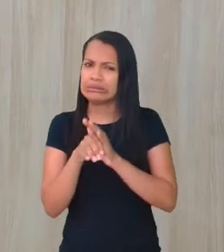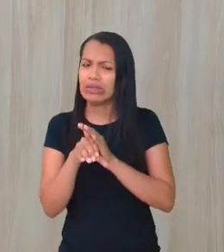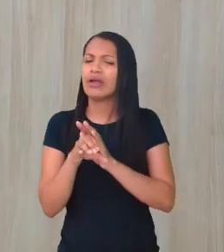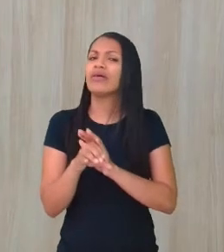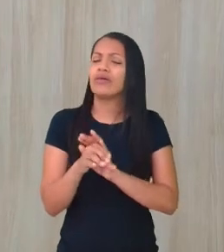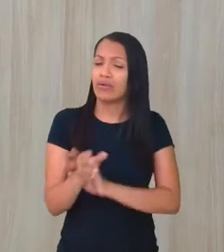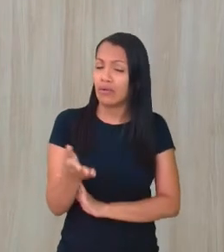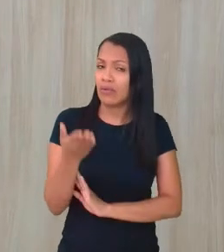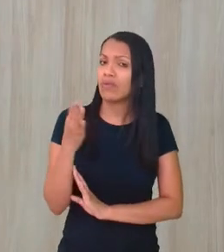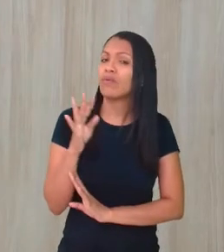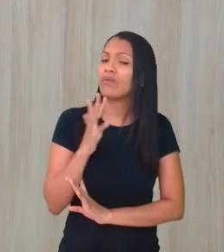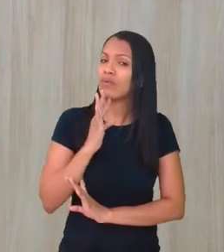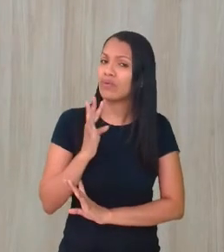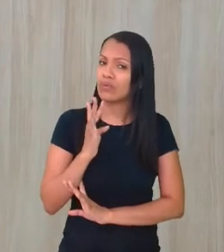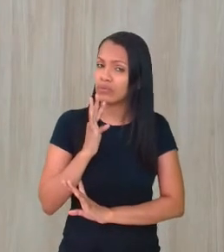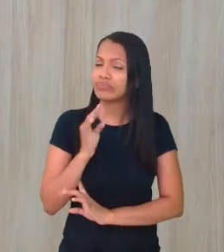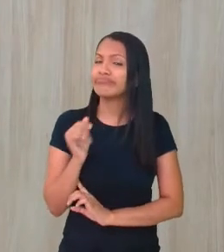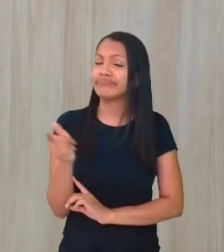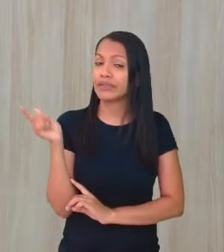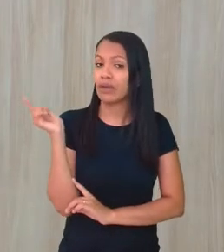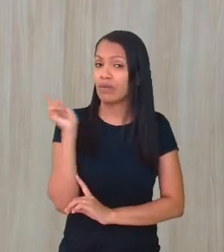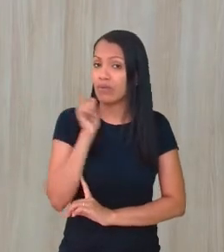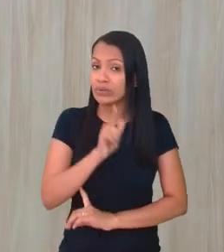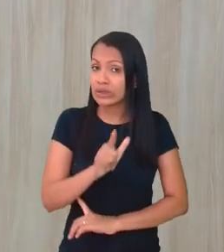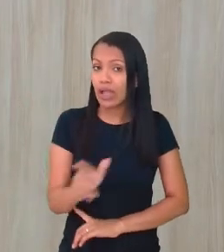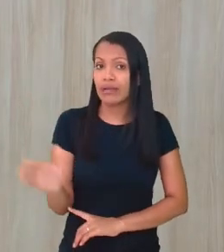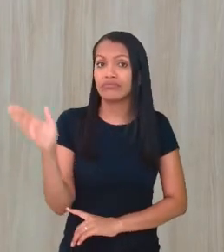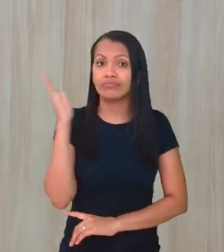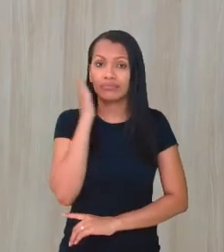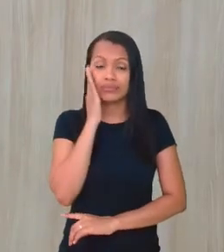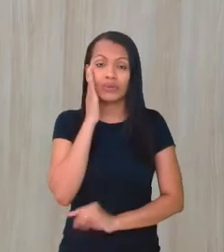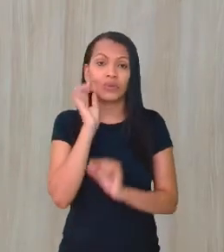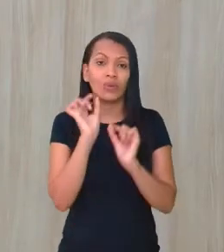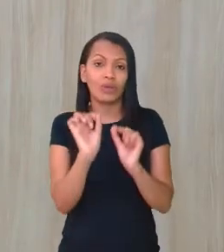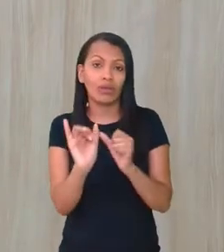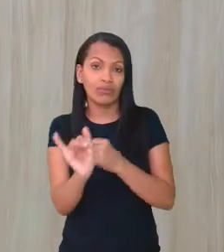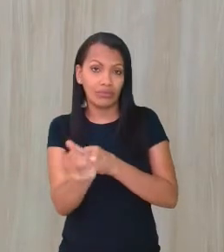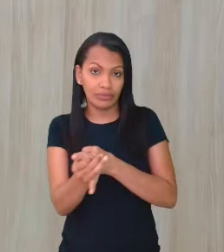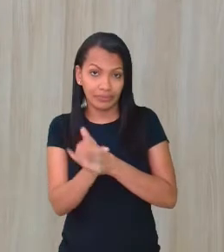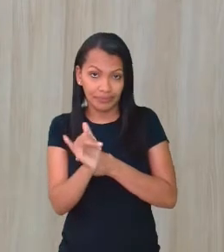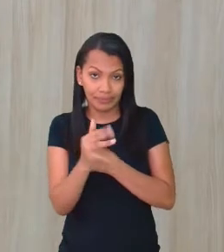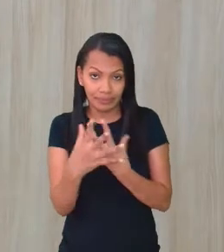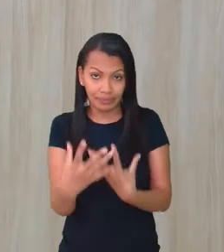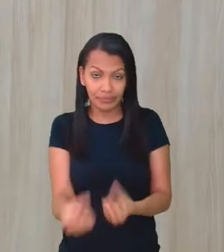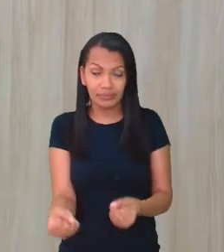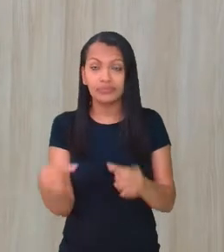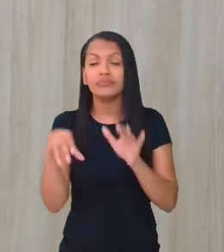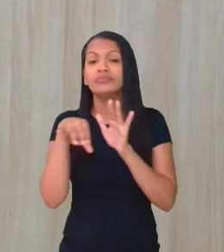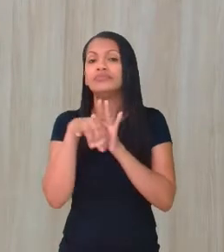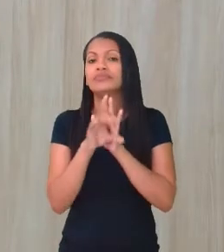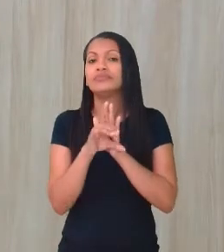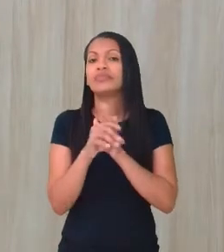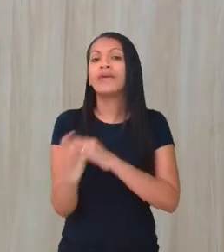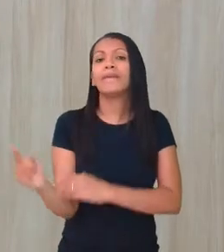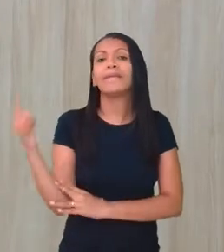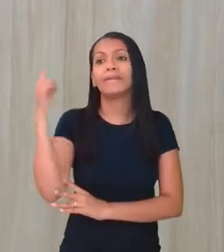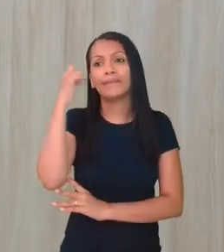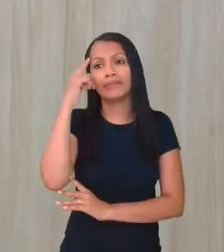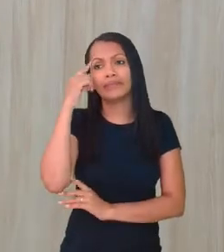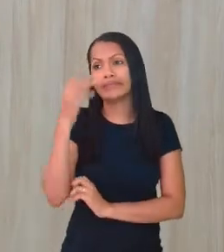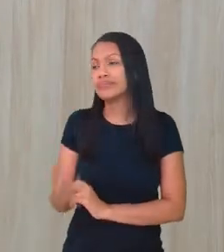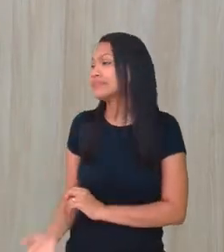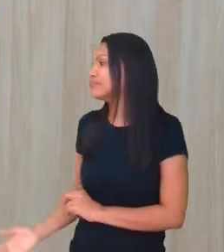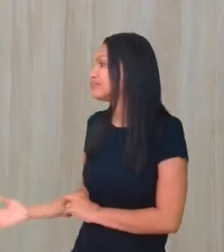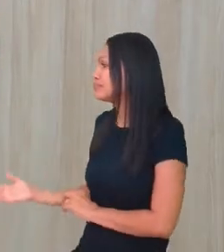se aproximar naquilo que deve ser uma crônica. Vamos ver o conceito para a gente pensar sobre ele? Ó, a